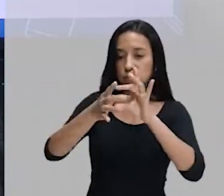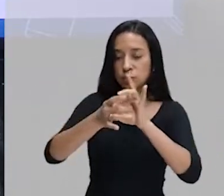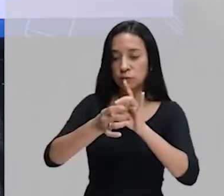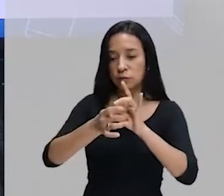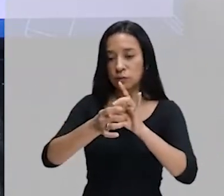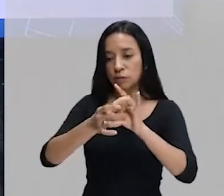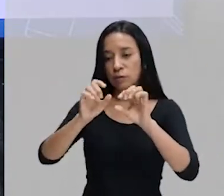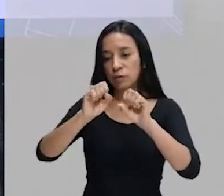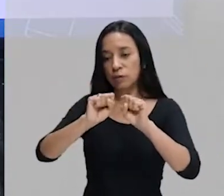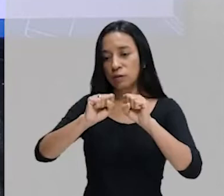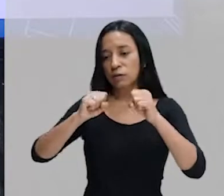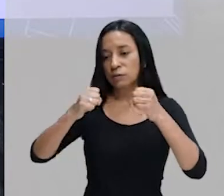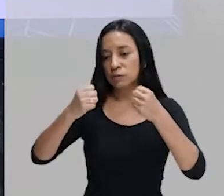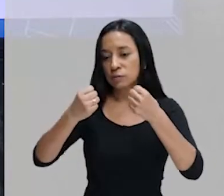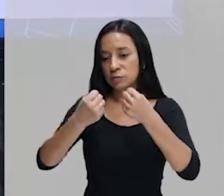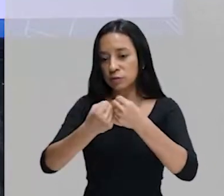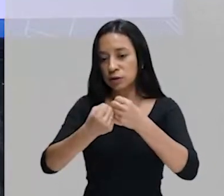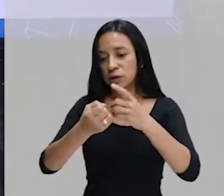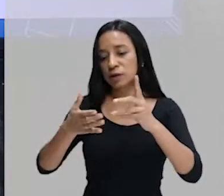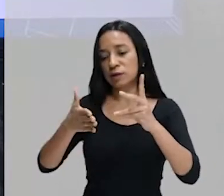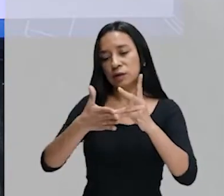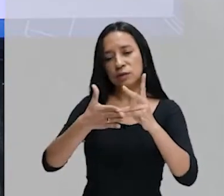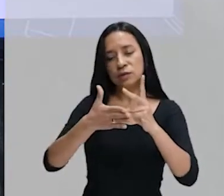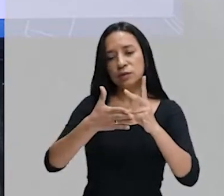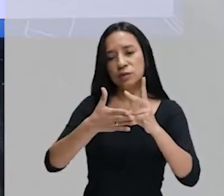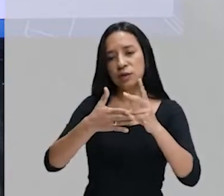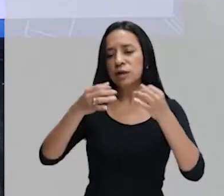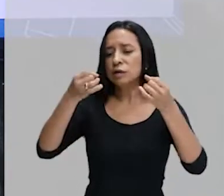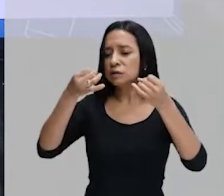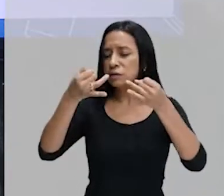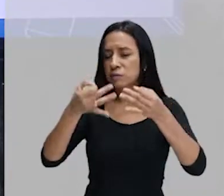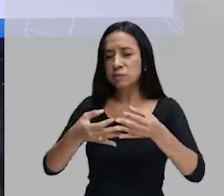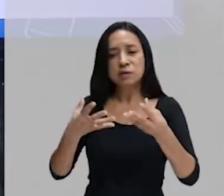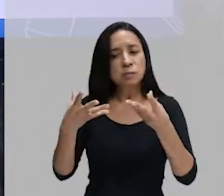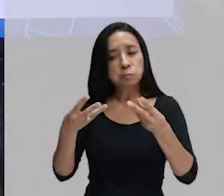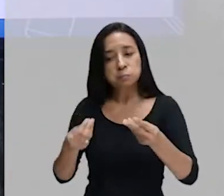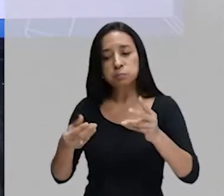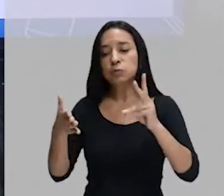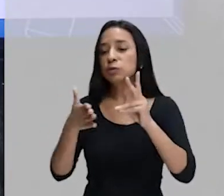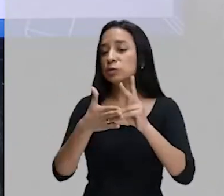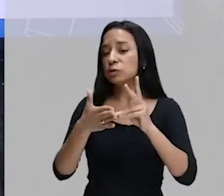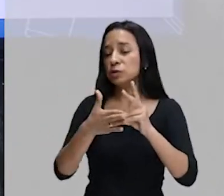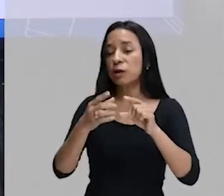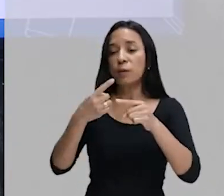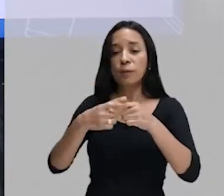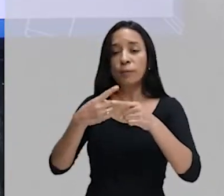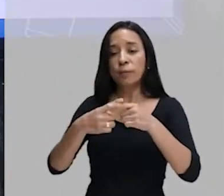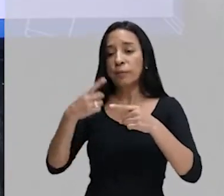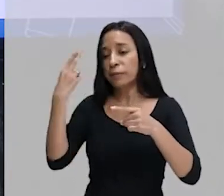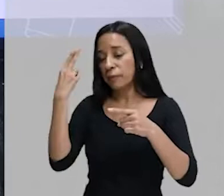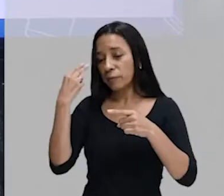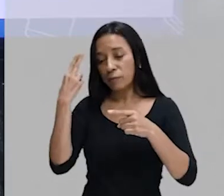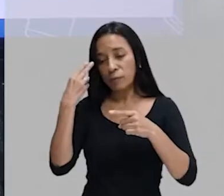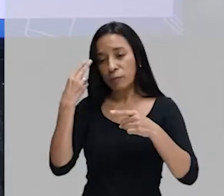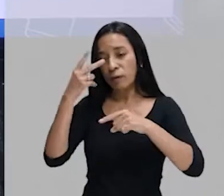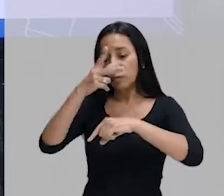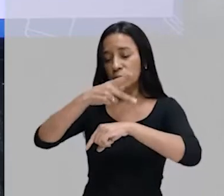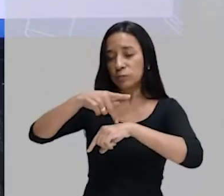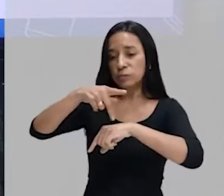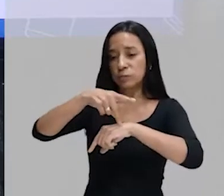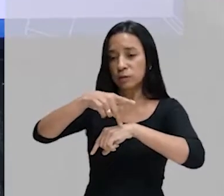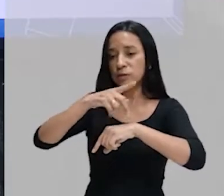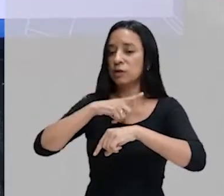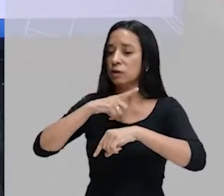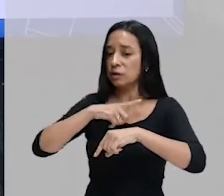a sociedade indígena, a gente fala muito do indígena porque é muito comum, tá, nesses países